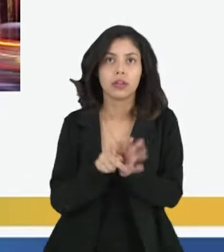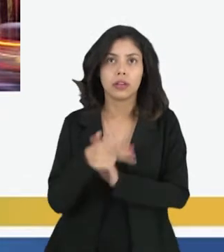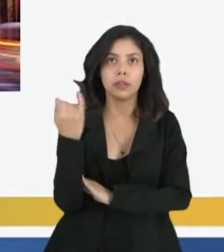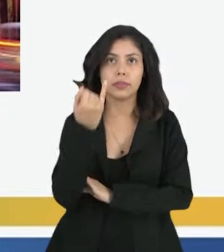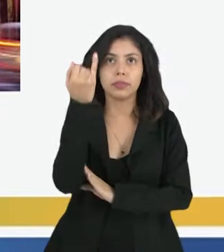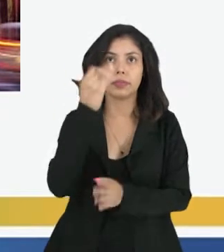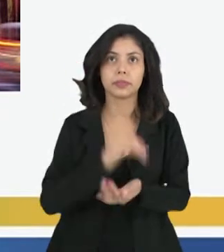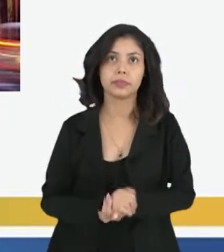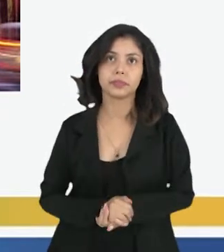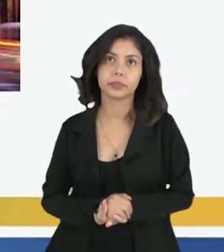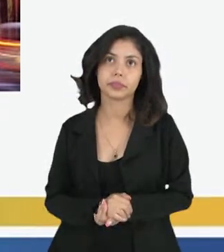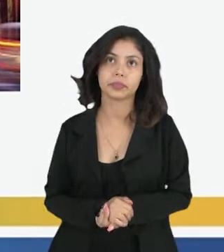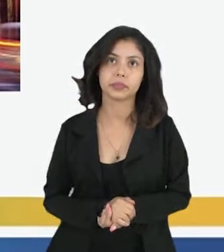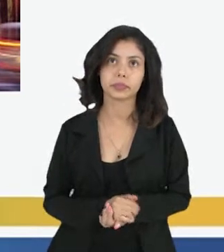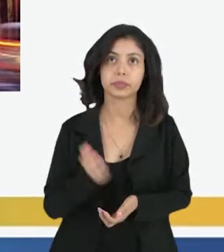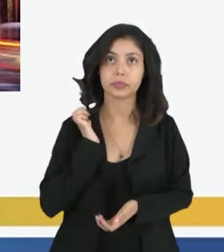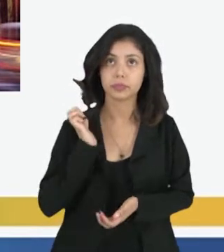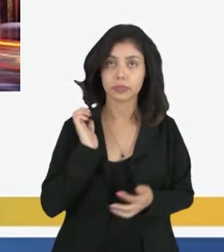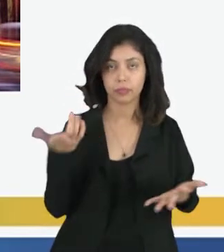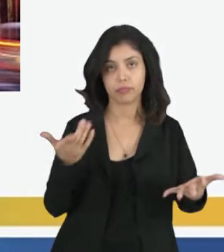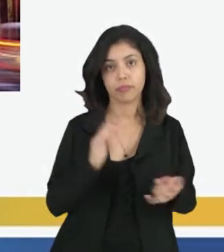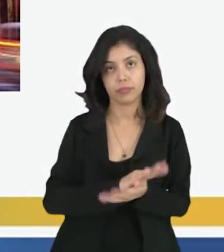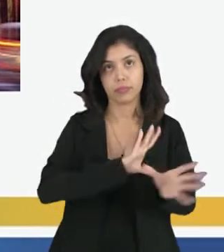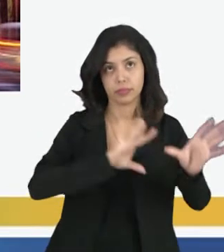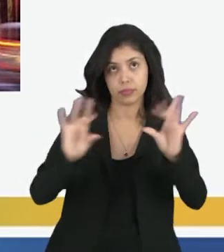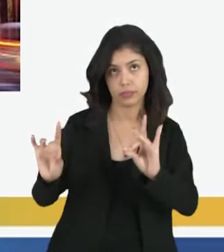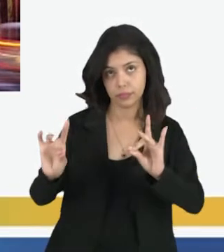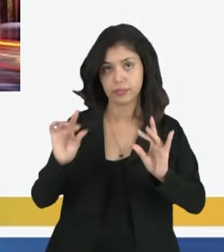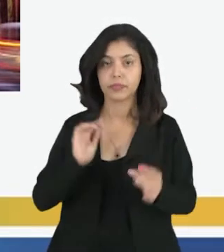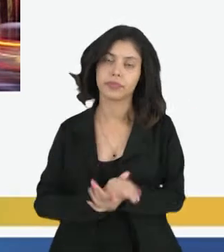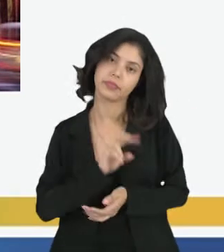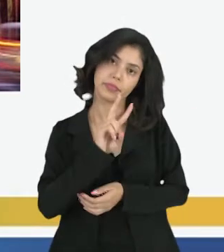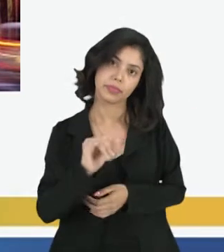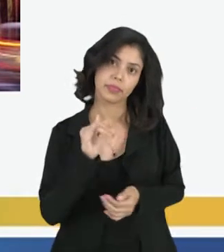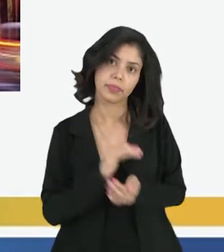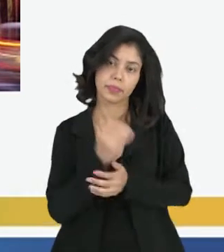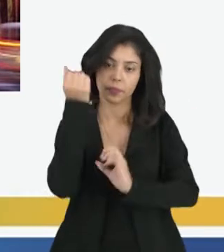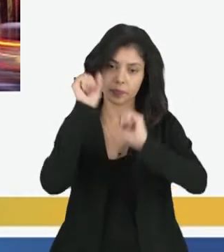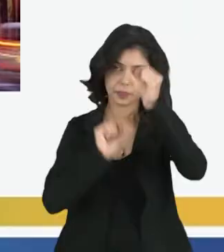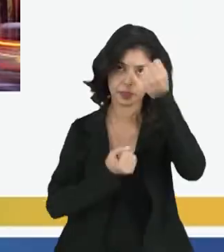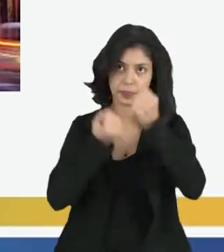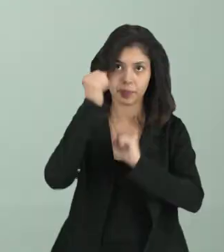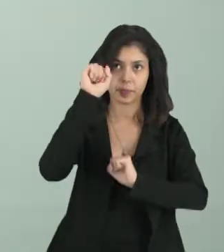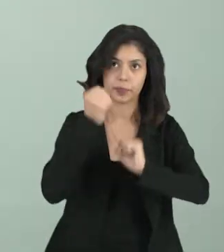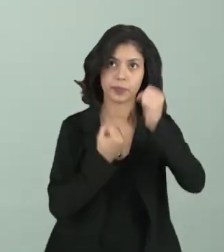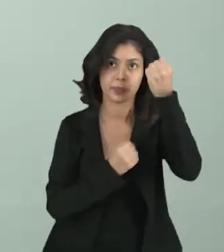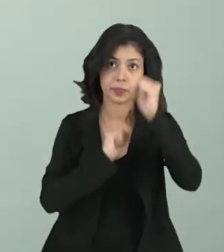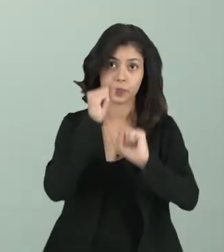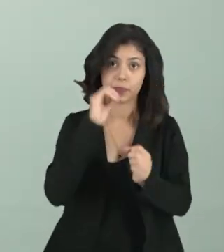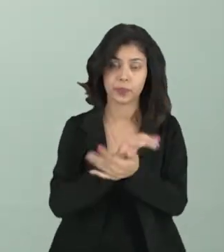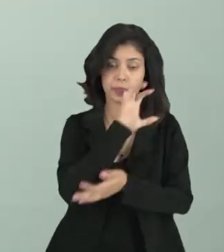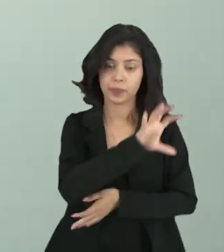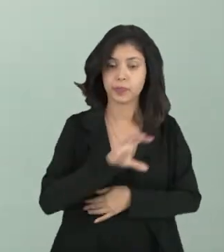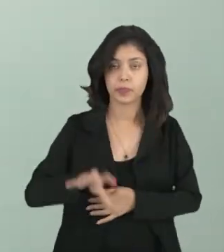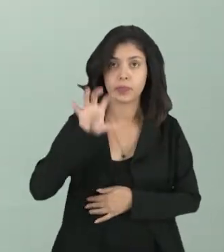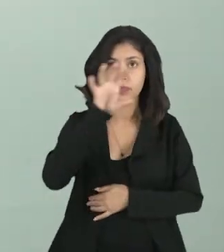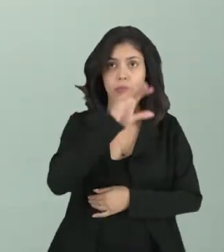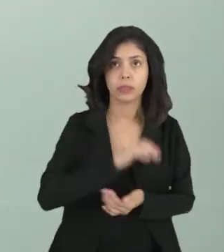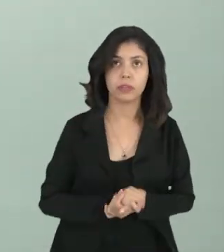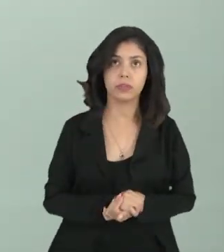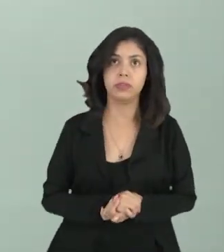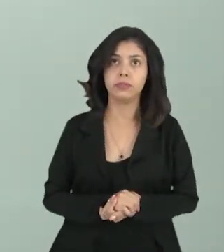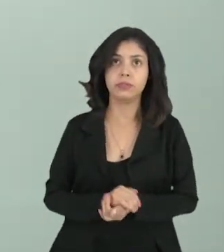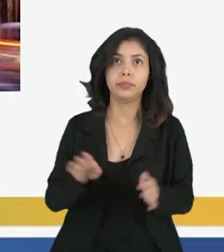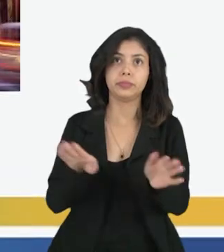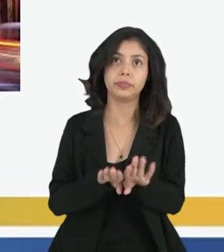região mais rica, até porque daí que vem o berço da industrialização dessa região aí. E aí